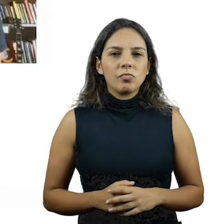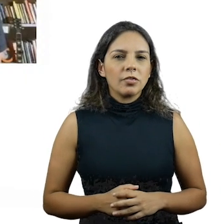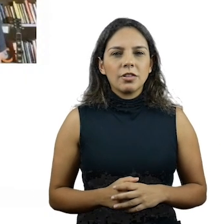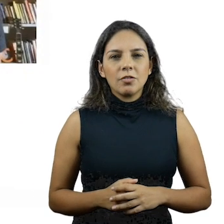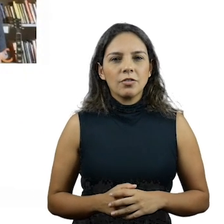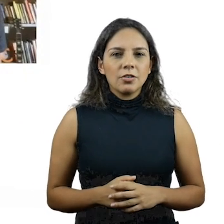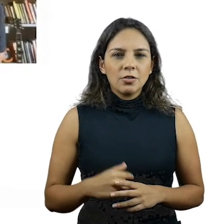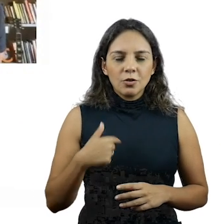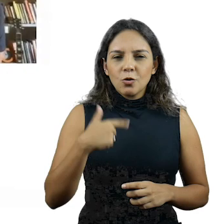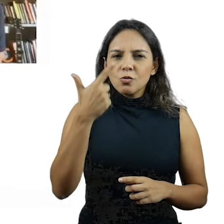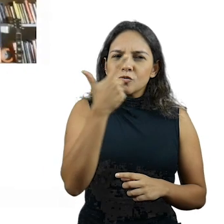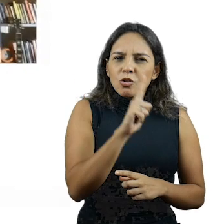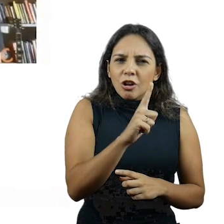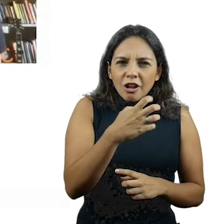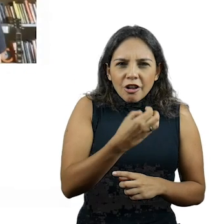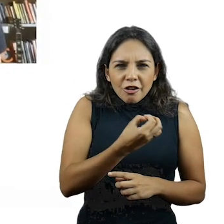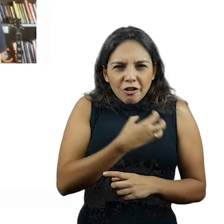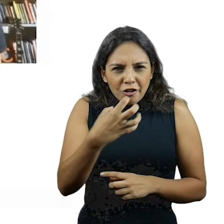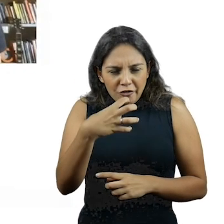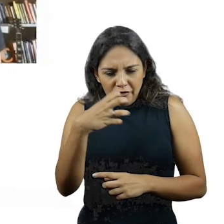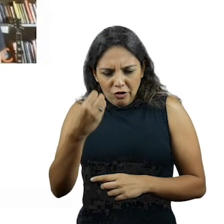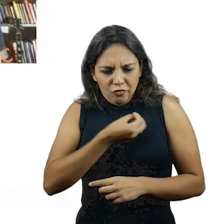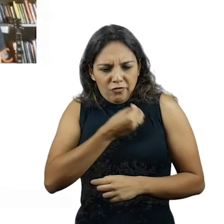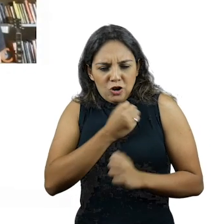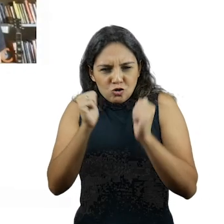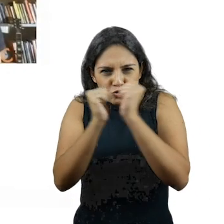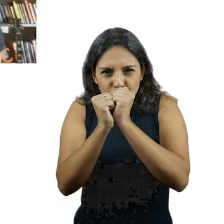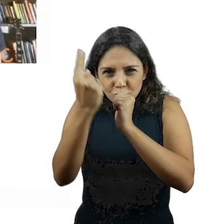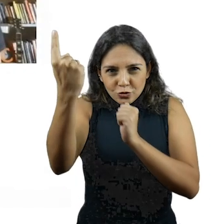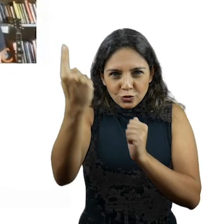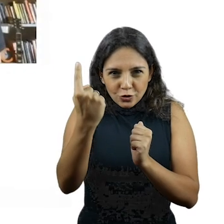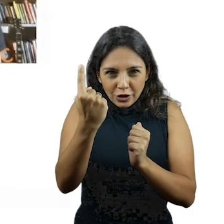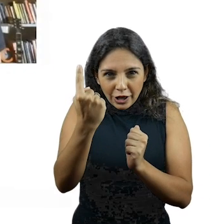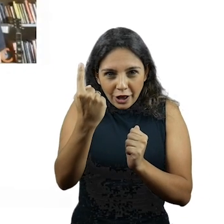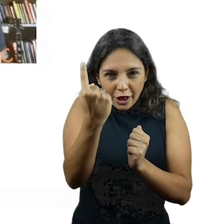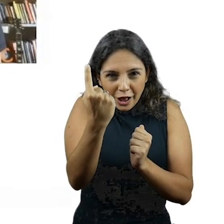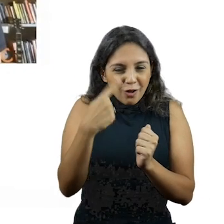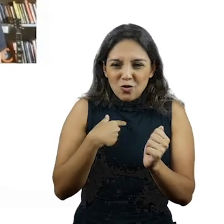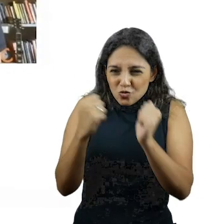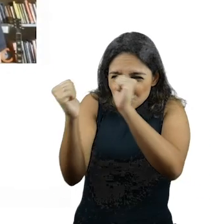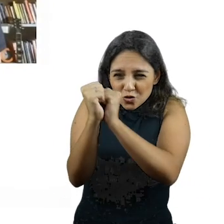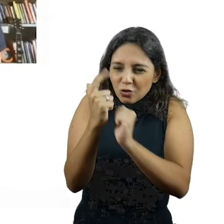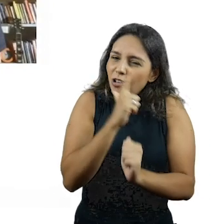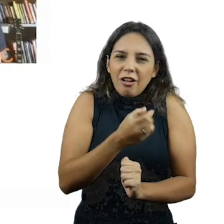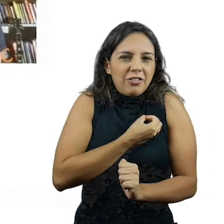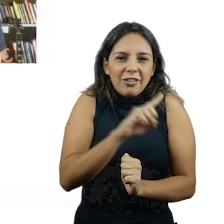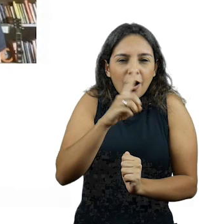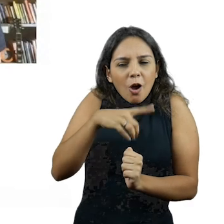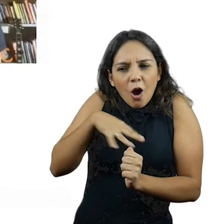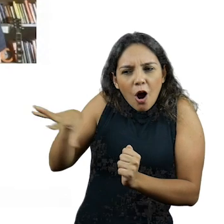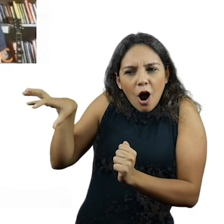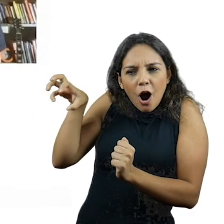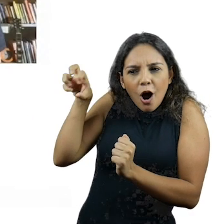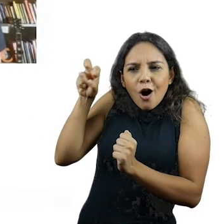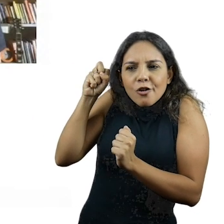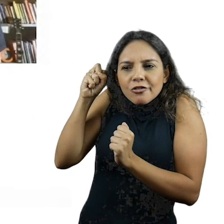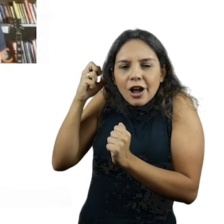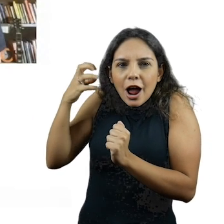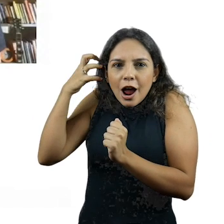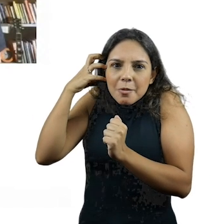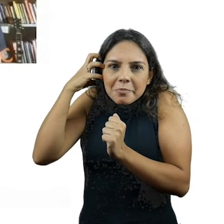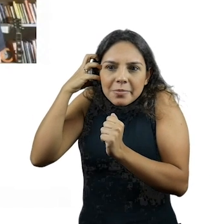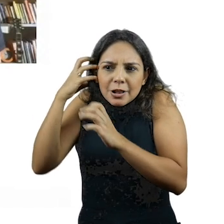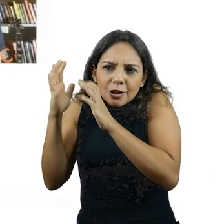Não posso mais viver assim ao seu ladinho, por isso colo meu ouvido no radinho de pilha